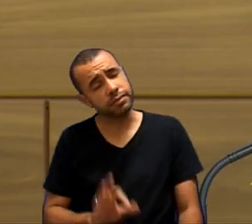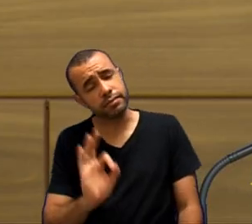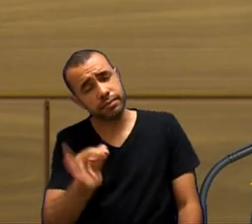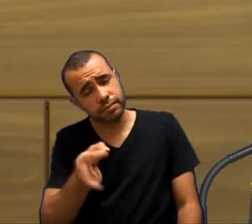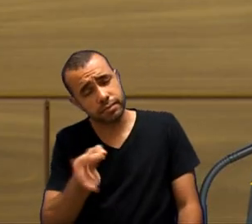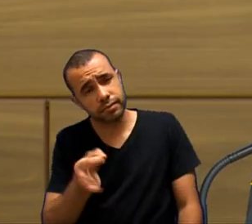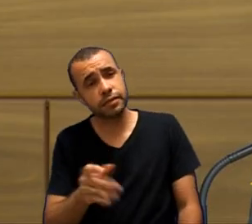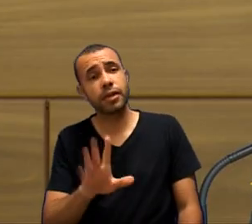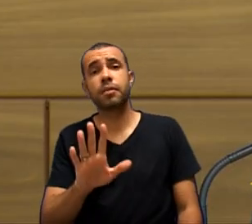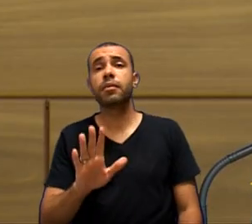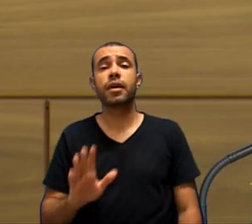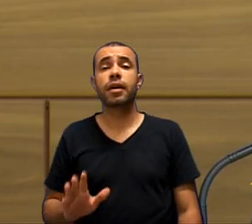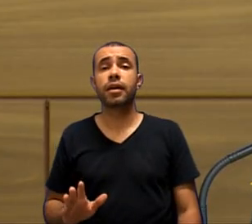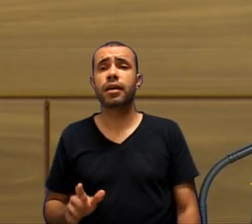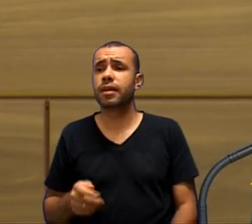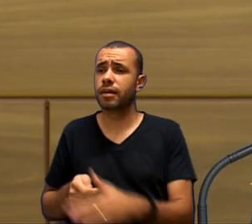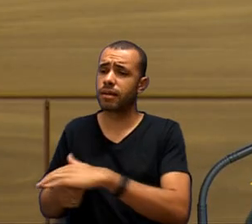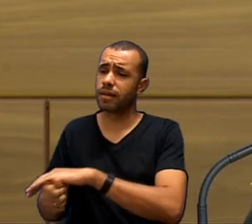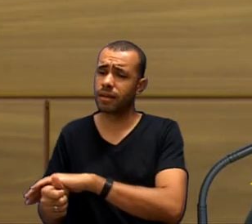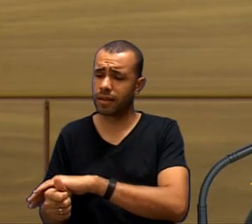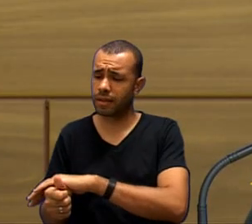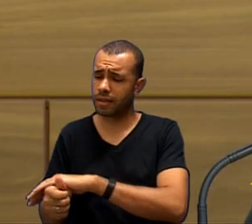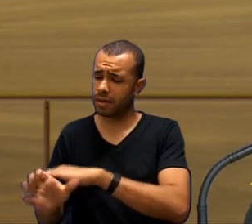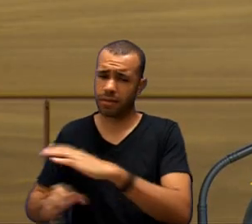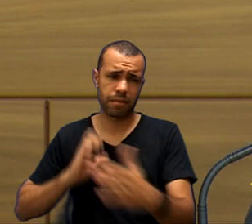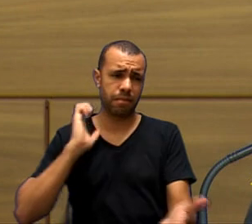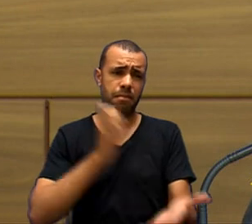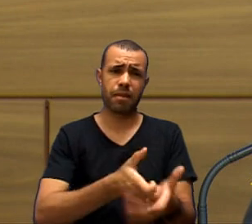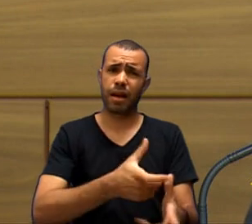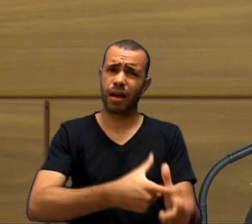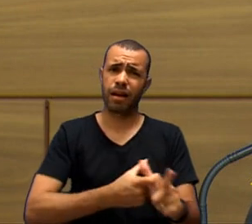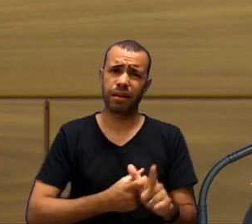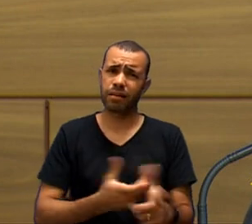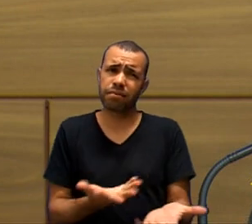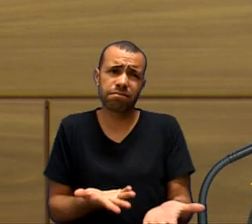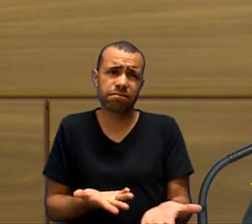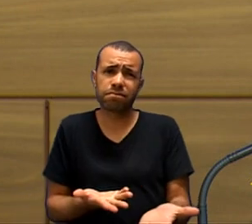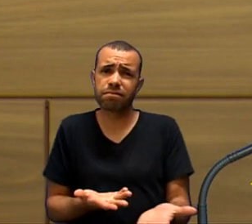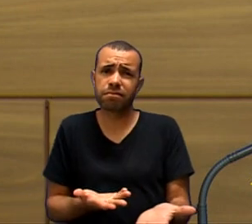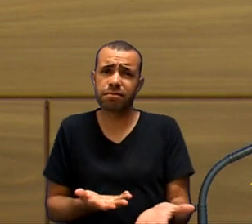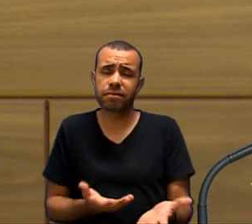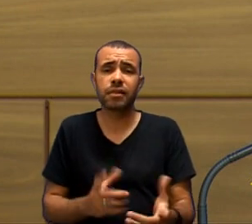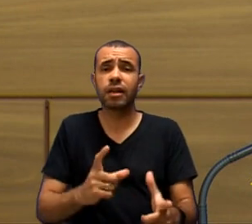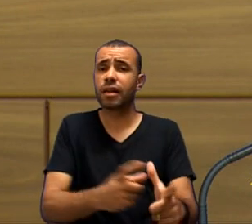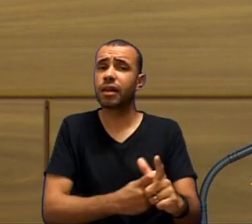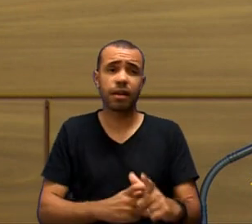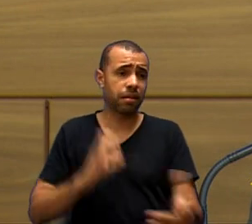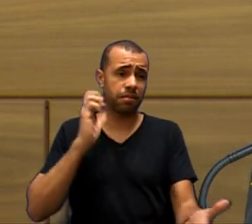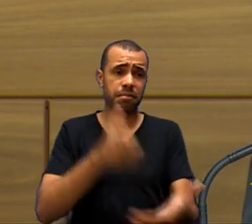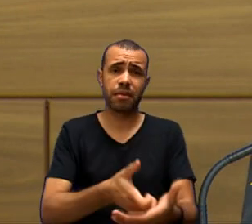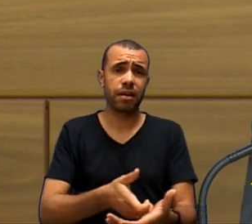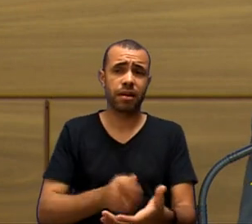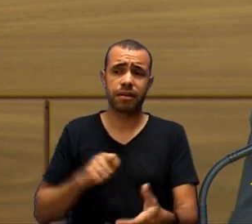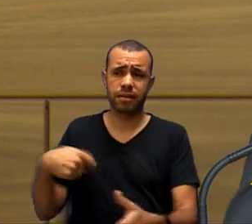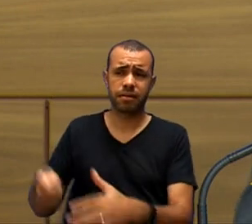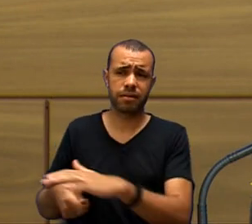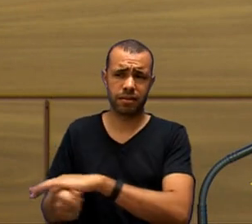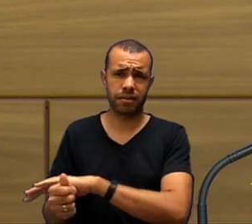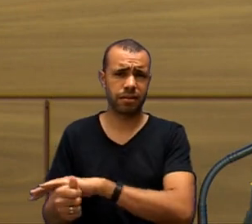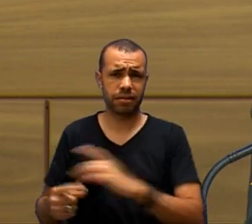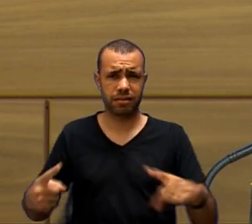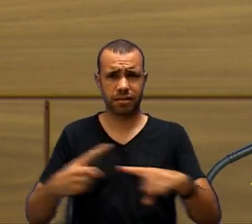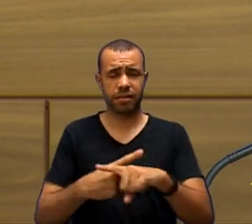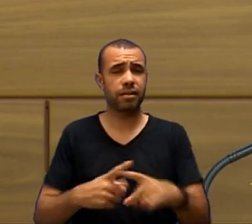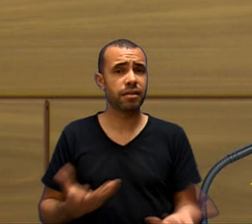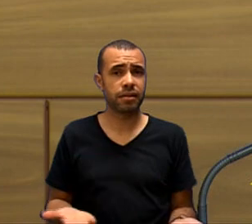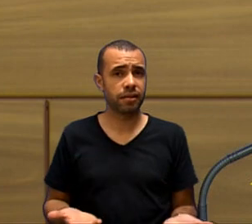considerada como investimento. É investimento, mas não é pagamento de dívida, é adiantamento de dívida. Sim, amortização da dívida. Eu realizei um investimento, agora estou